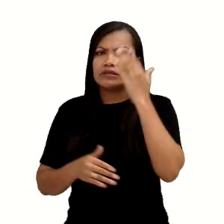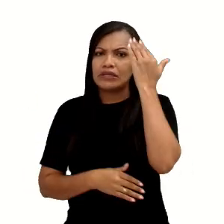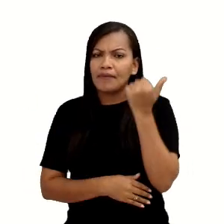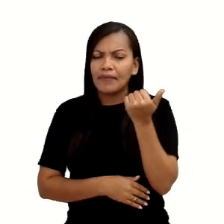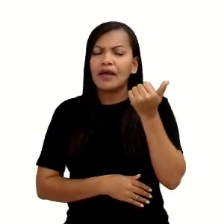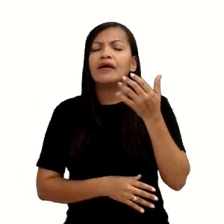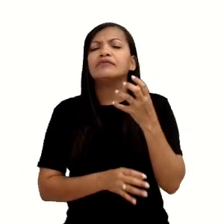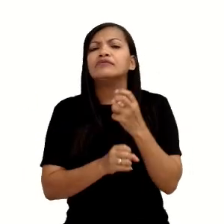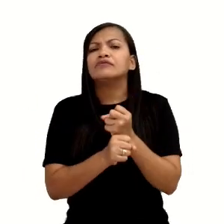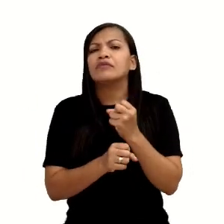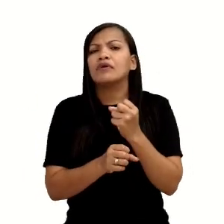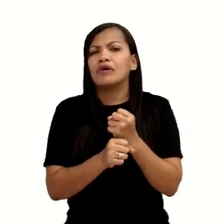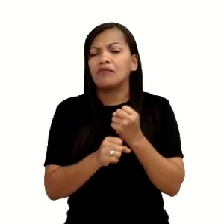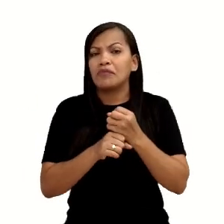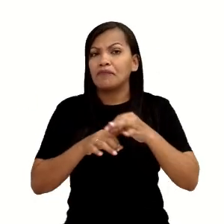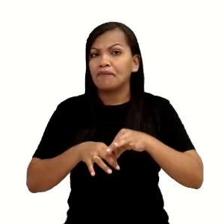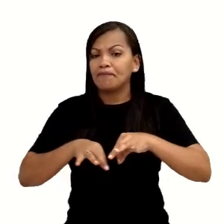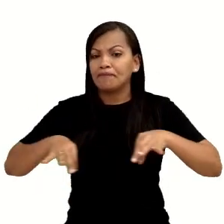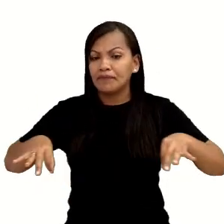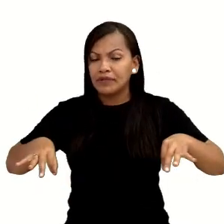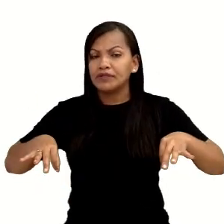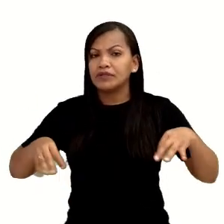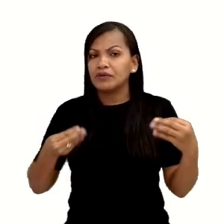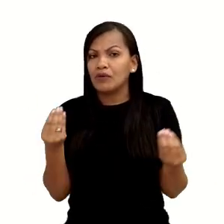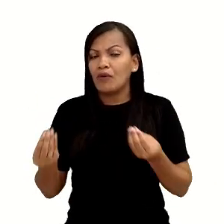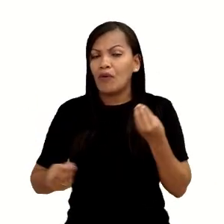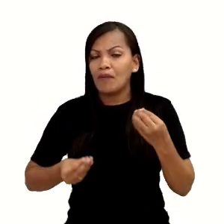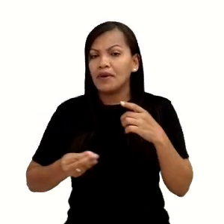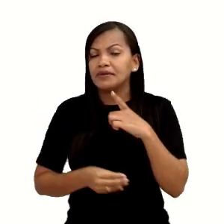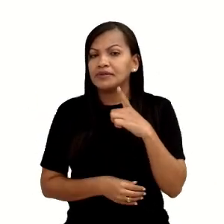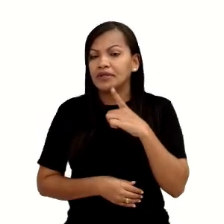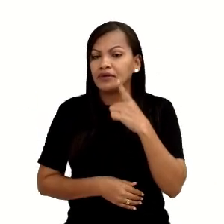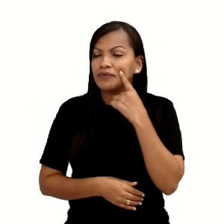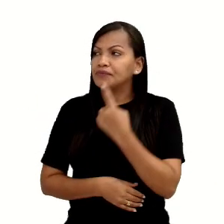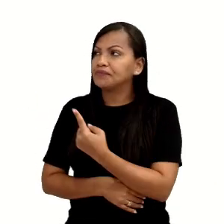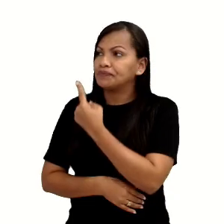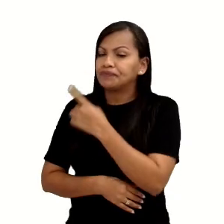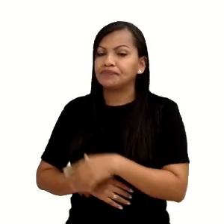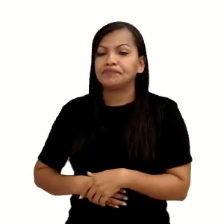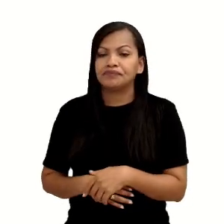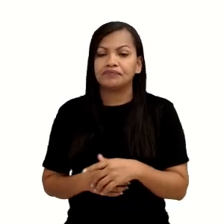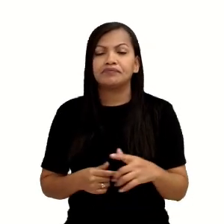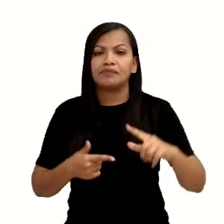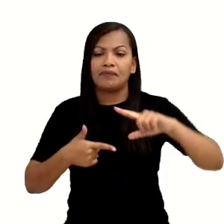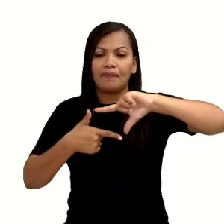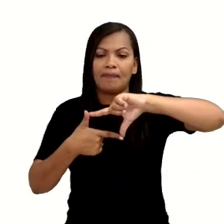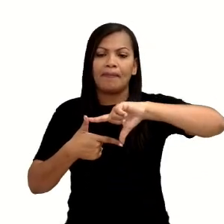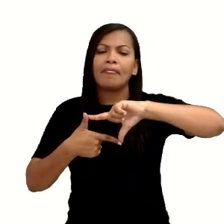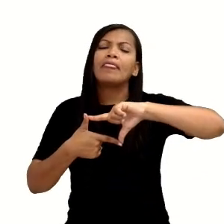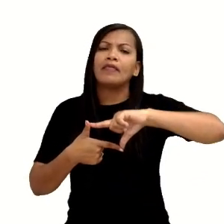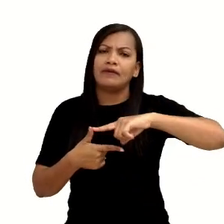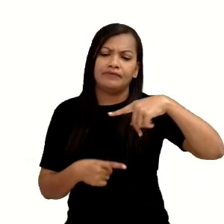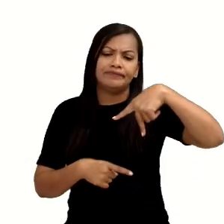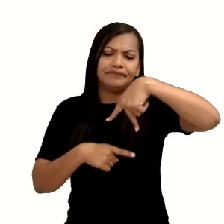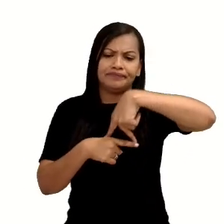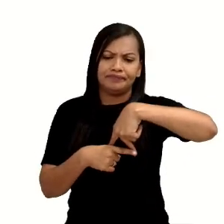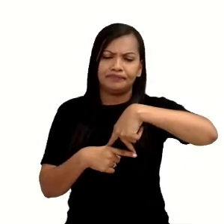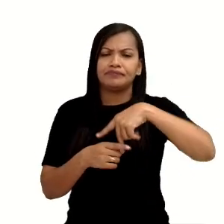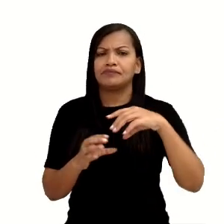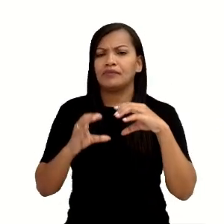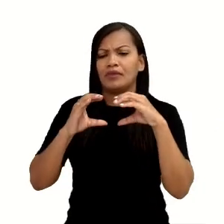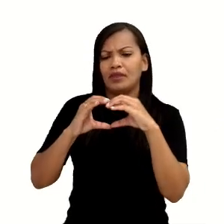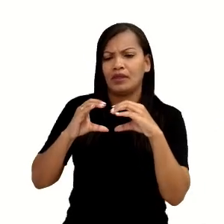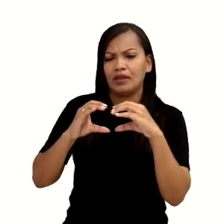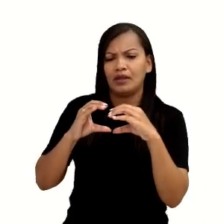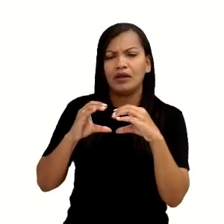área de figuras a partir desses elementos aí. Então eu tenho ali, retângulo, triângulo, círculo, losango, trapézio. A gente vai